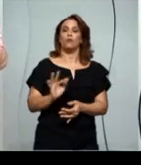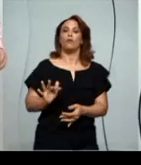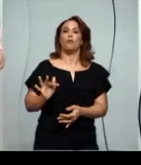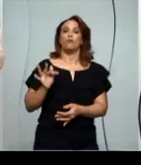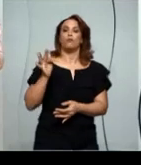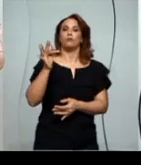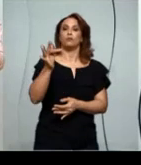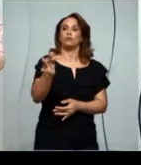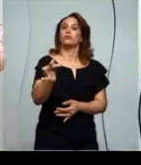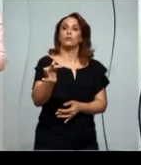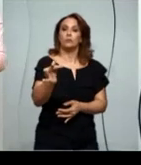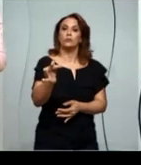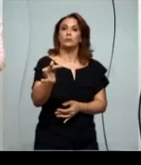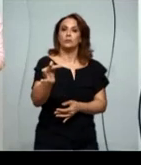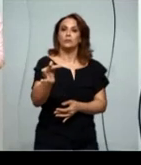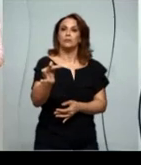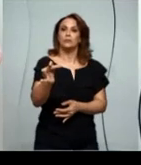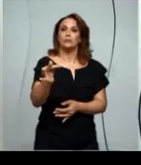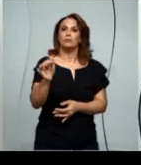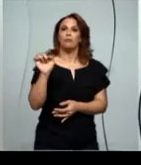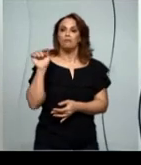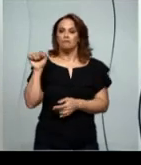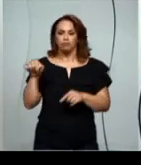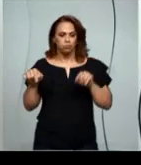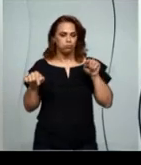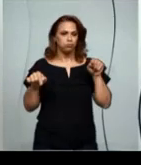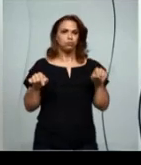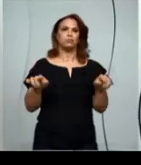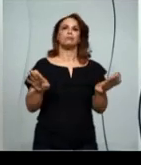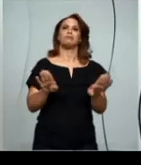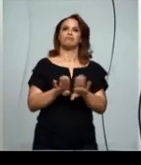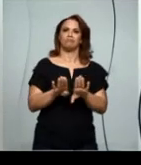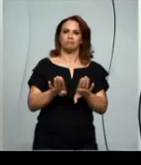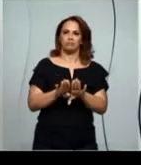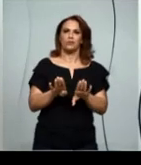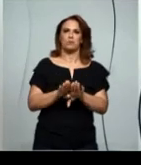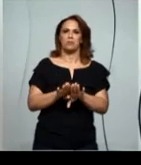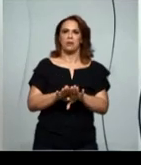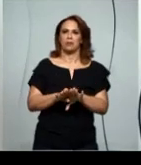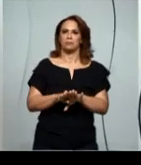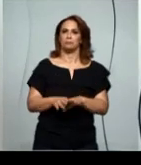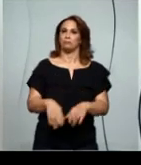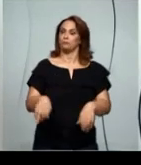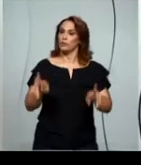quanto na negativa. Eu espero que você tenha